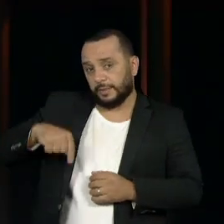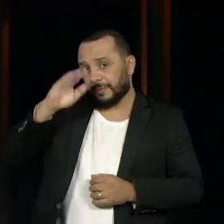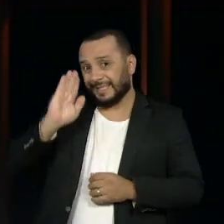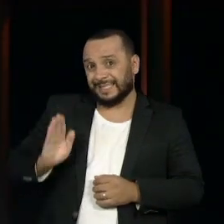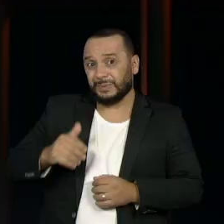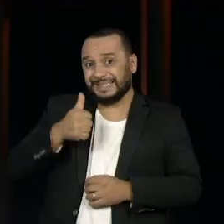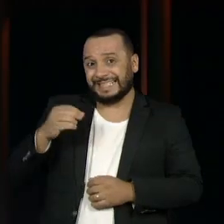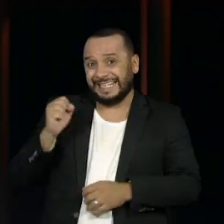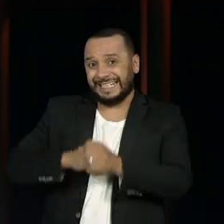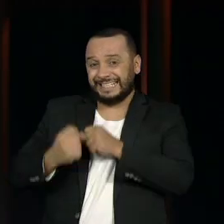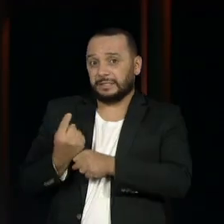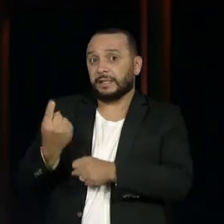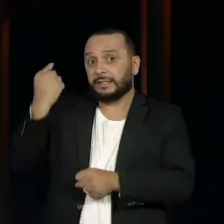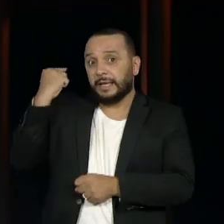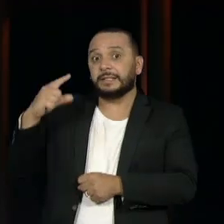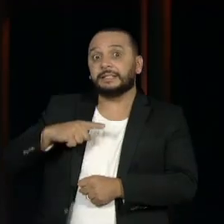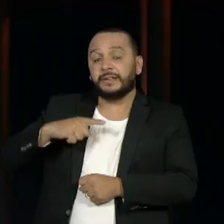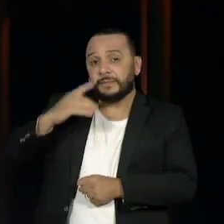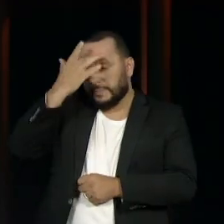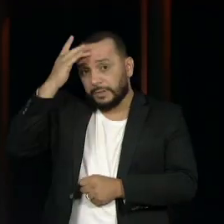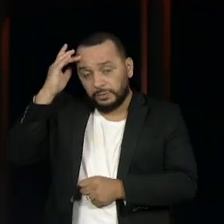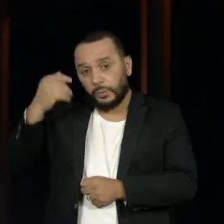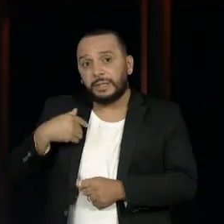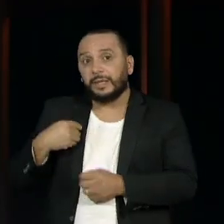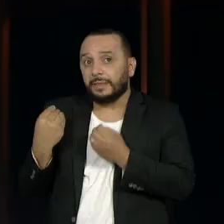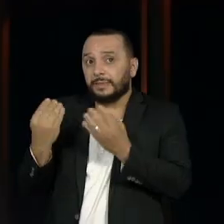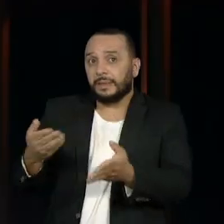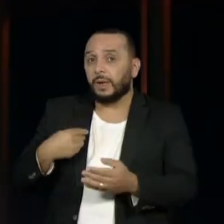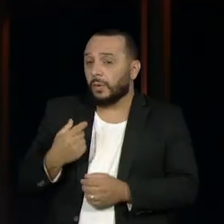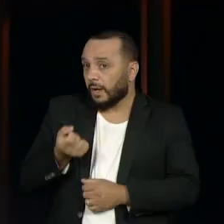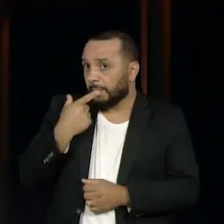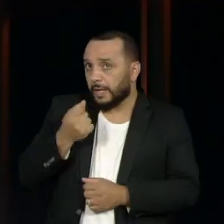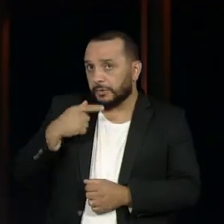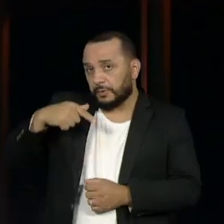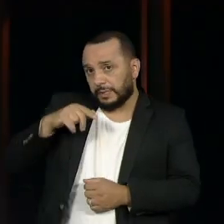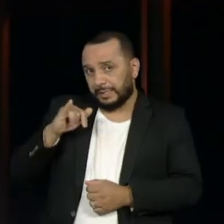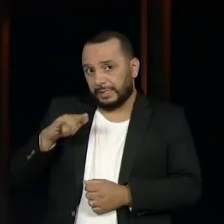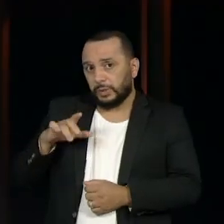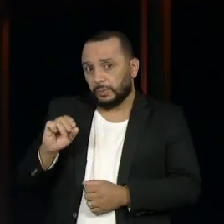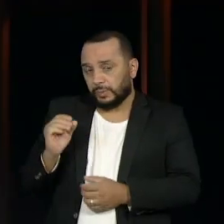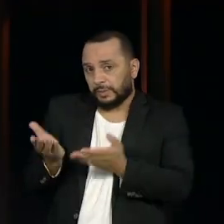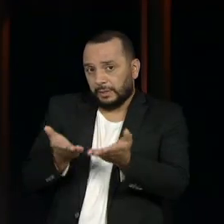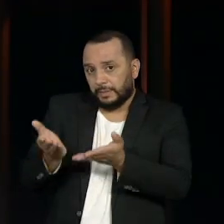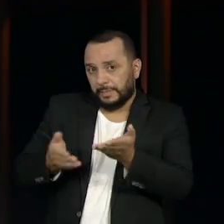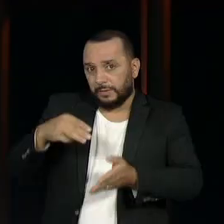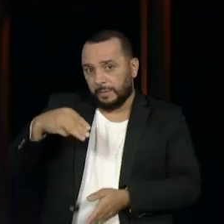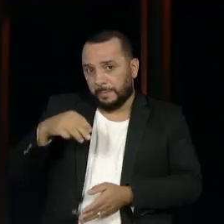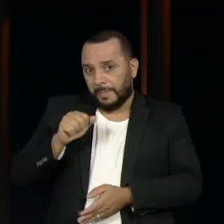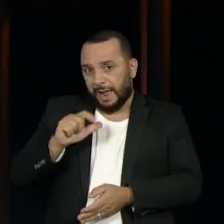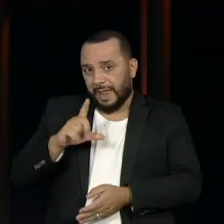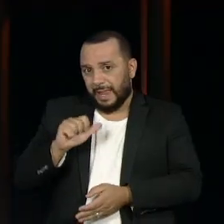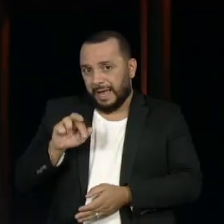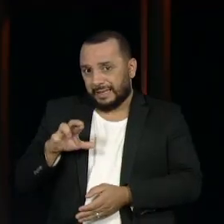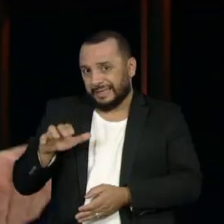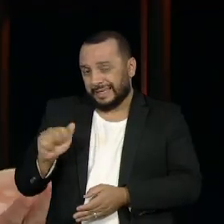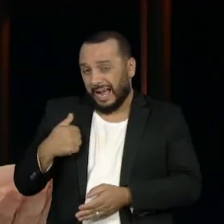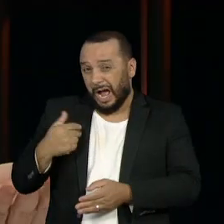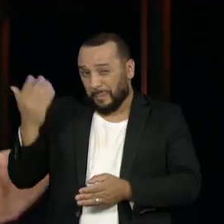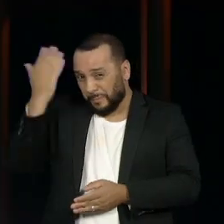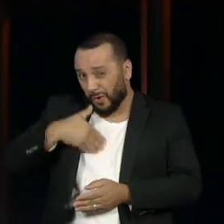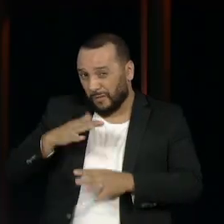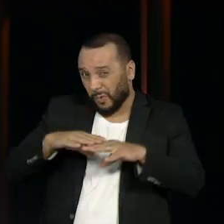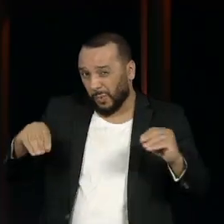de um século houve que receitasse quinino substância usada no tratamento da malária sem eficácia comprovada